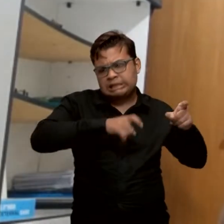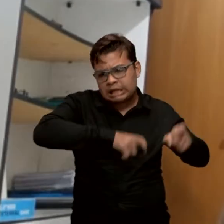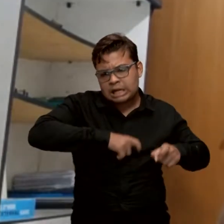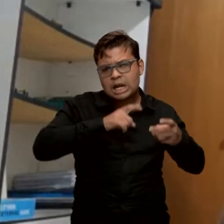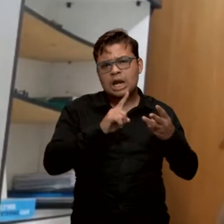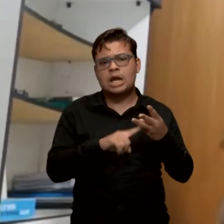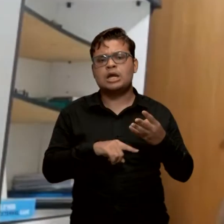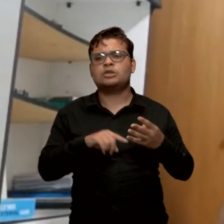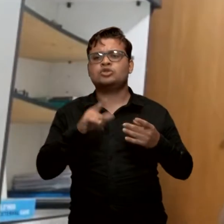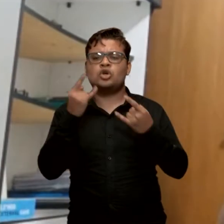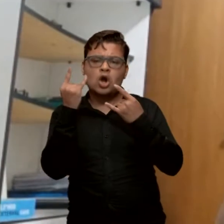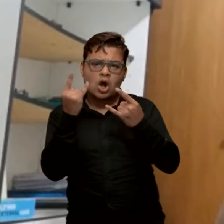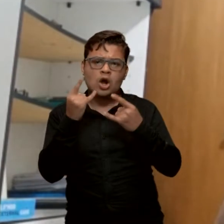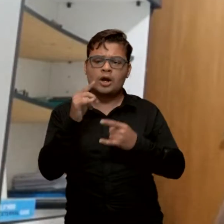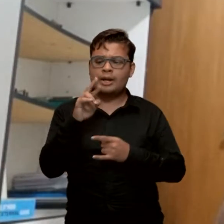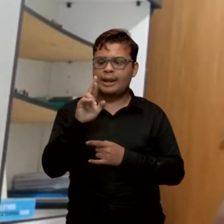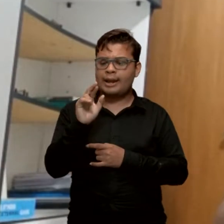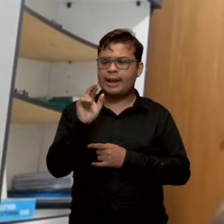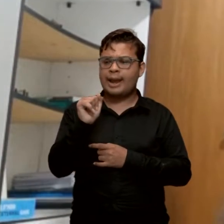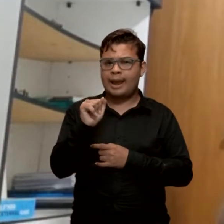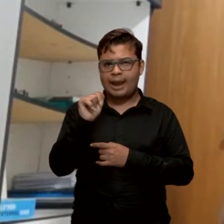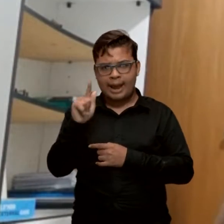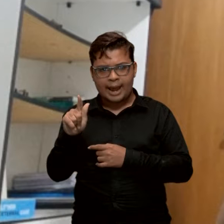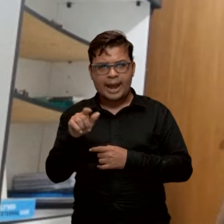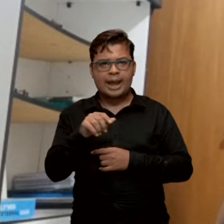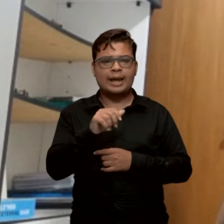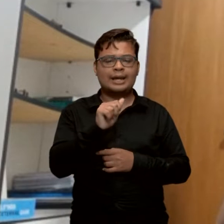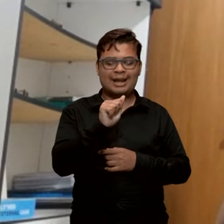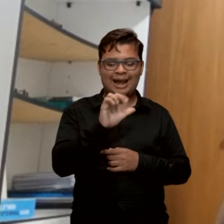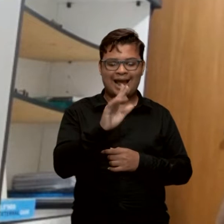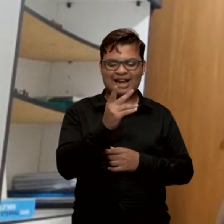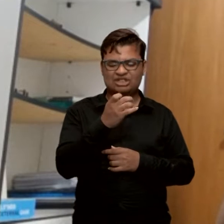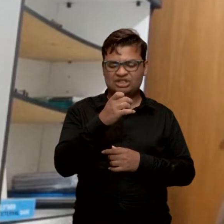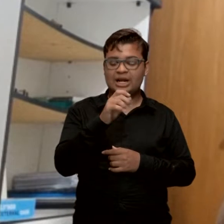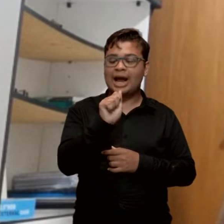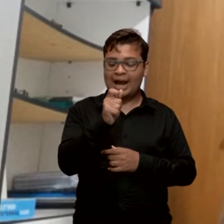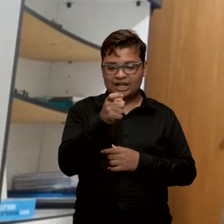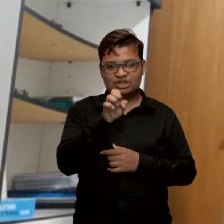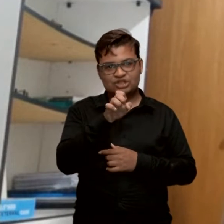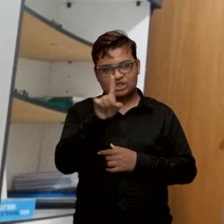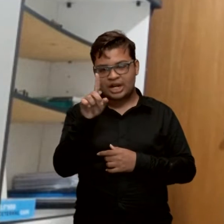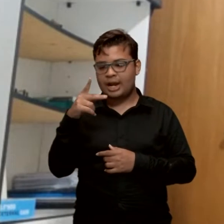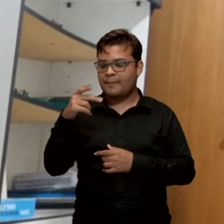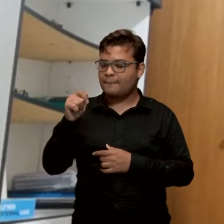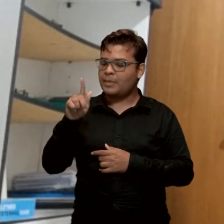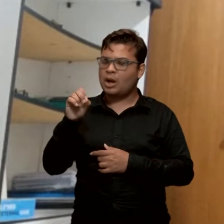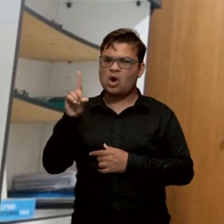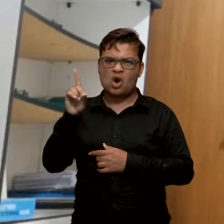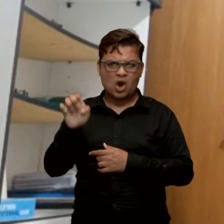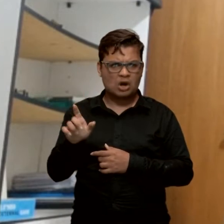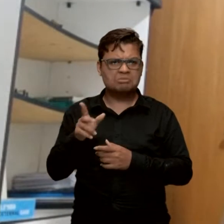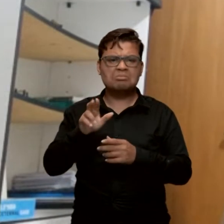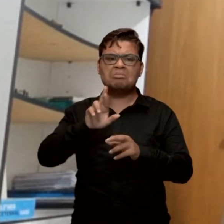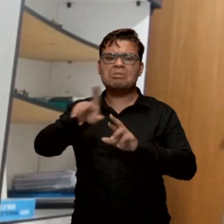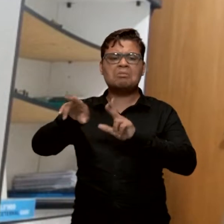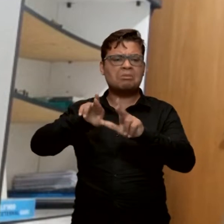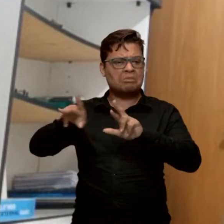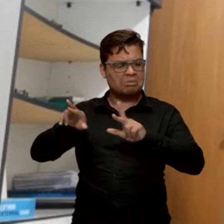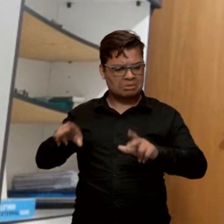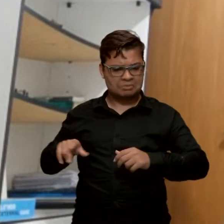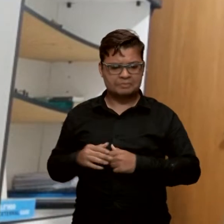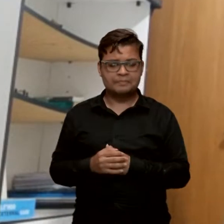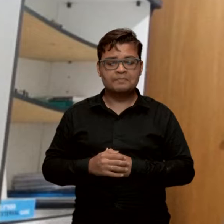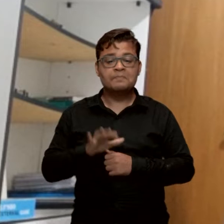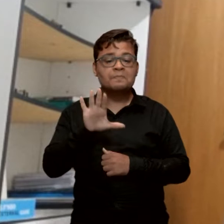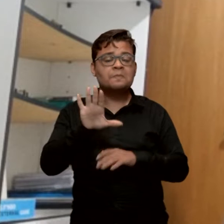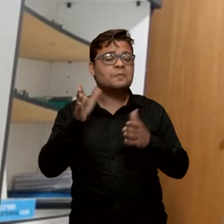né, axé, pagode, tem essa diversidade lá também, né? Mas hoje eu poderia dizer